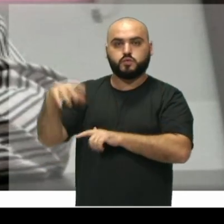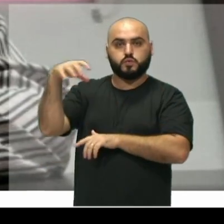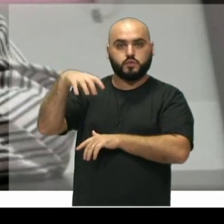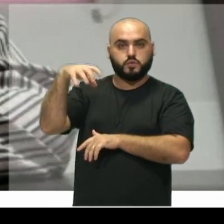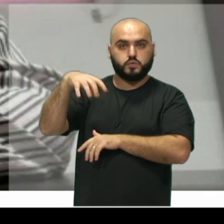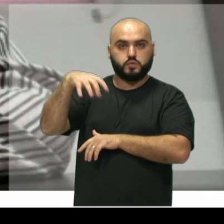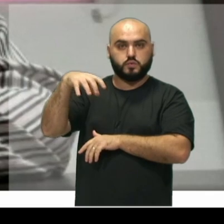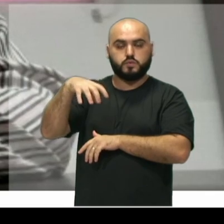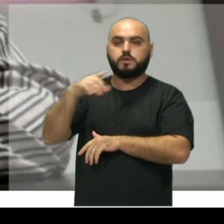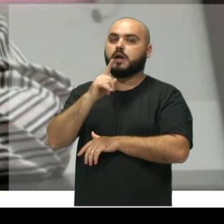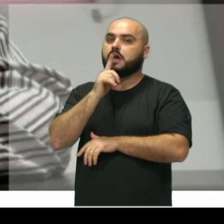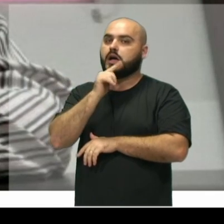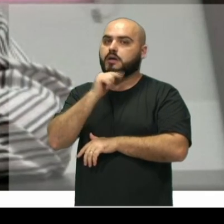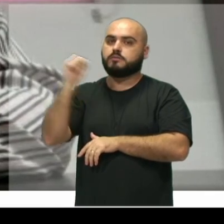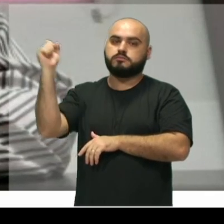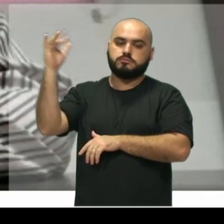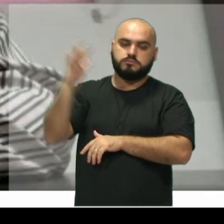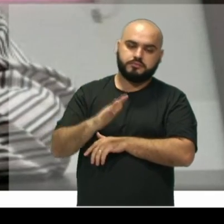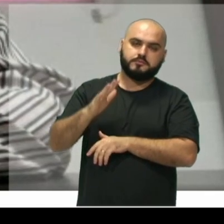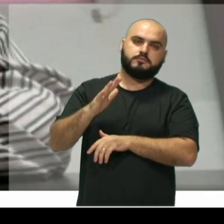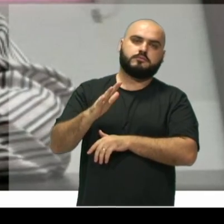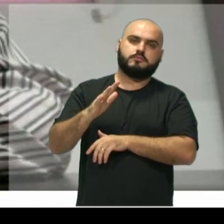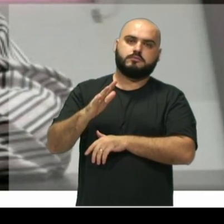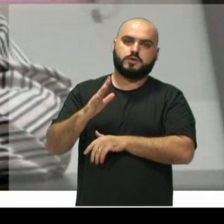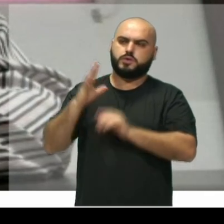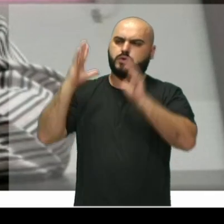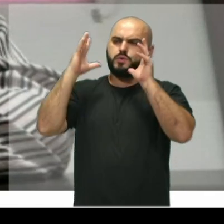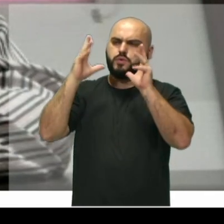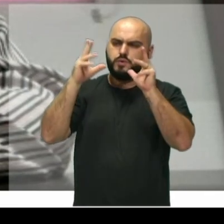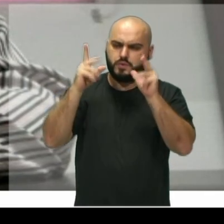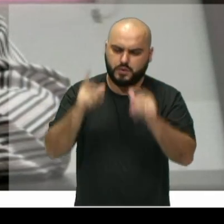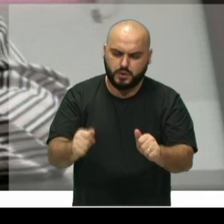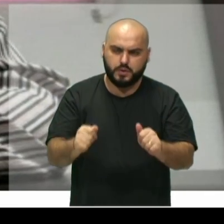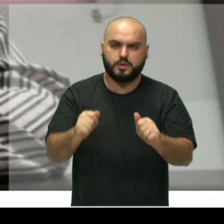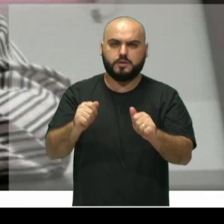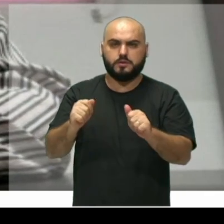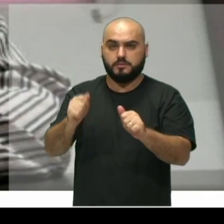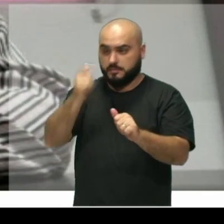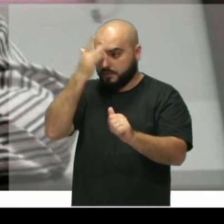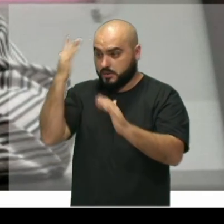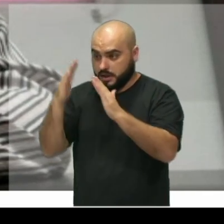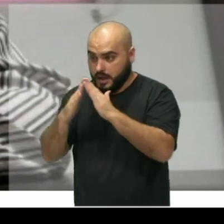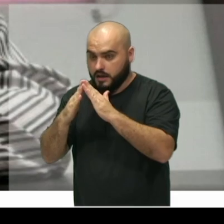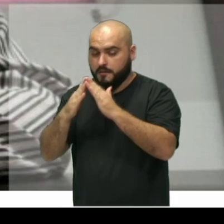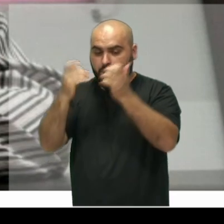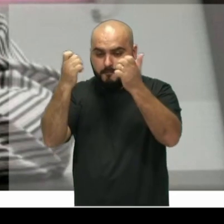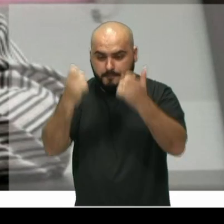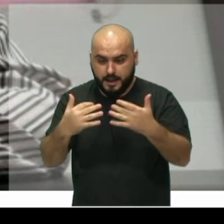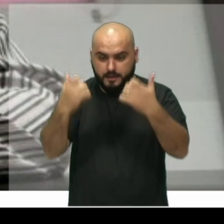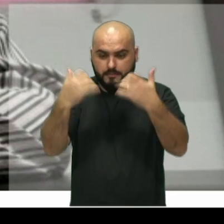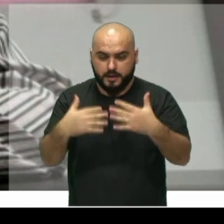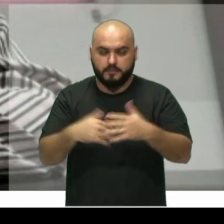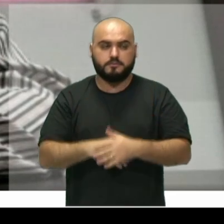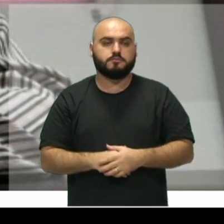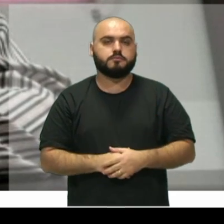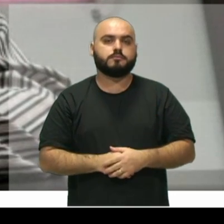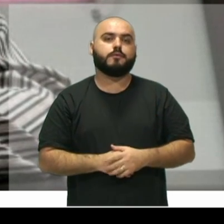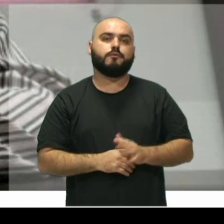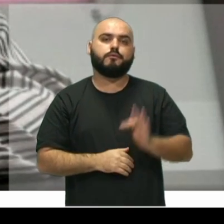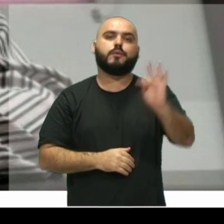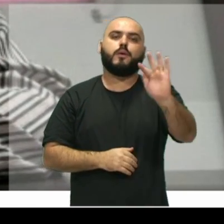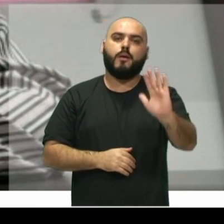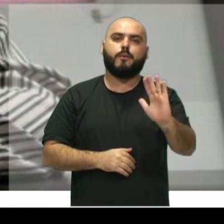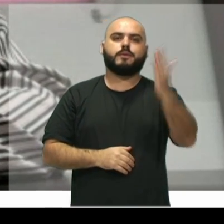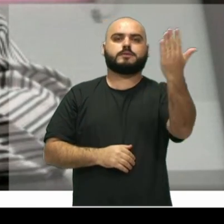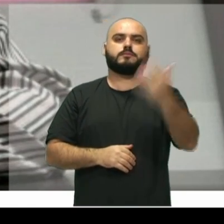chuvas vem um volume de água enorme, então tudo que foi falado pelos moradores aconteceu. Então nós gastamos um dinheiro,